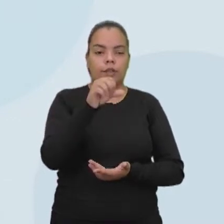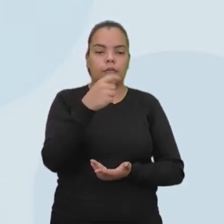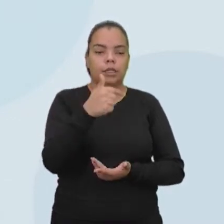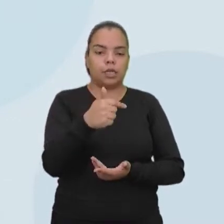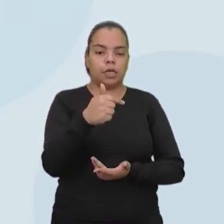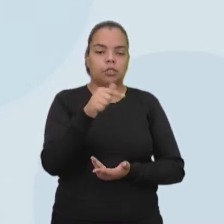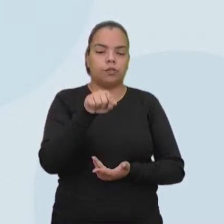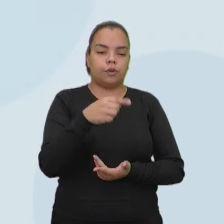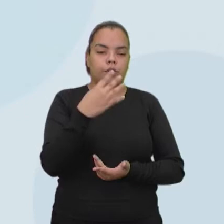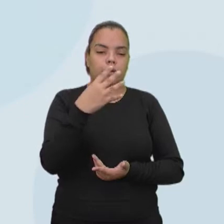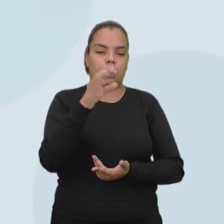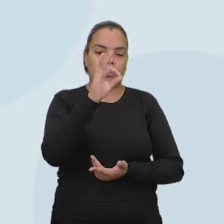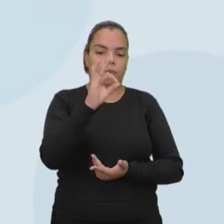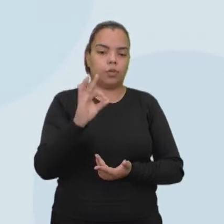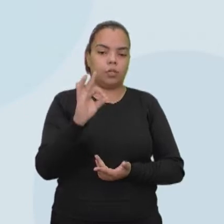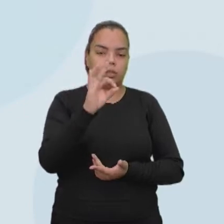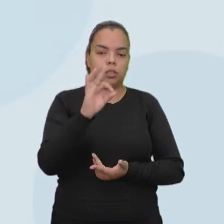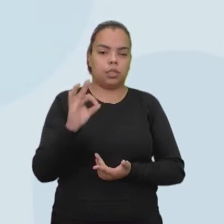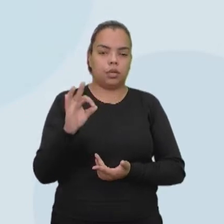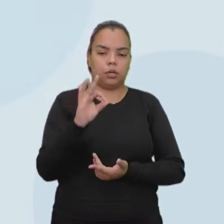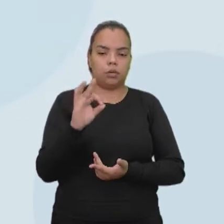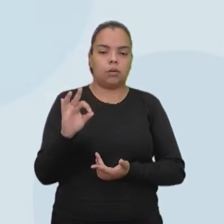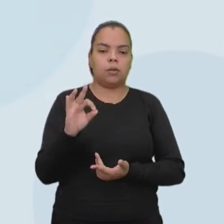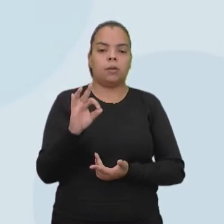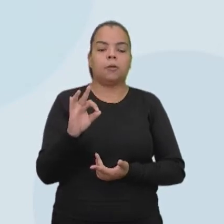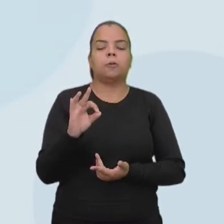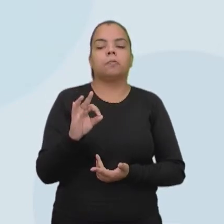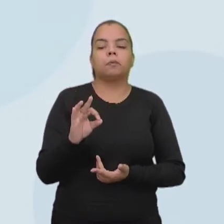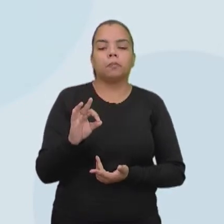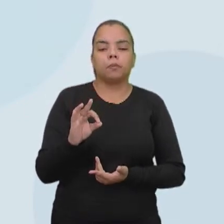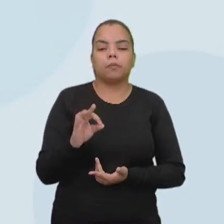97,4% foi atendida aí pelo menos uma vez.